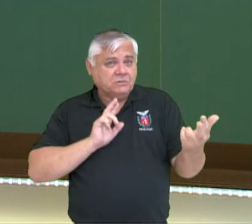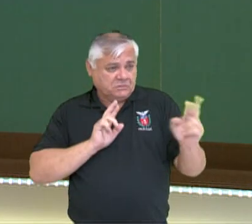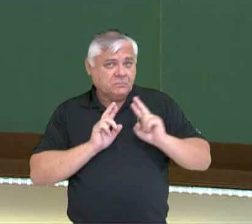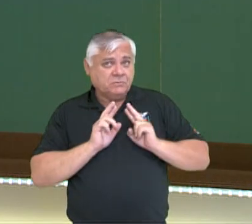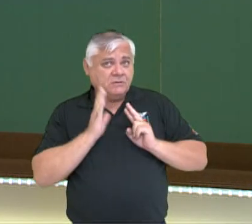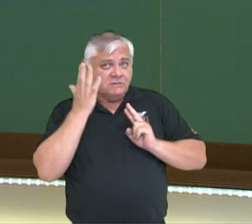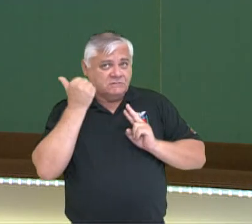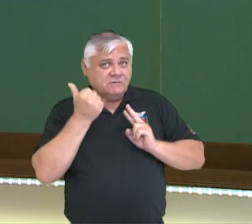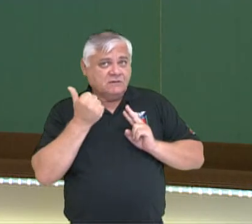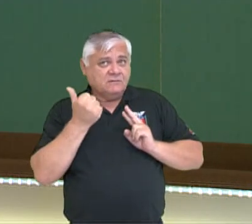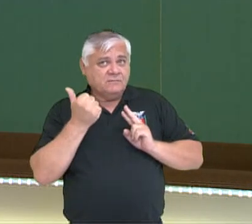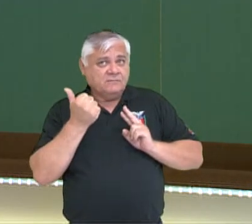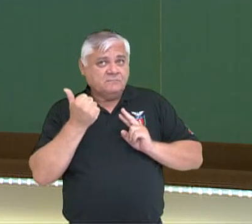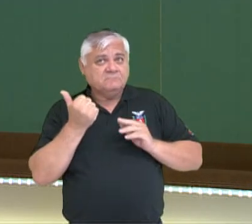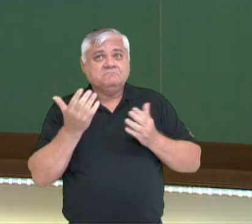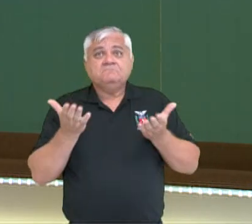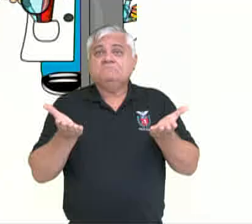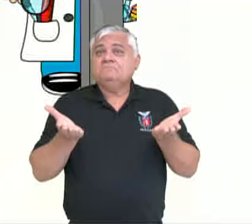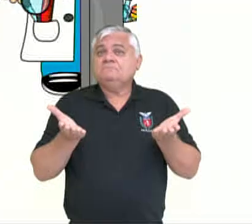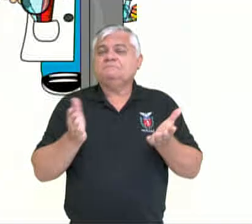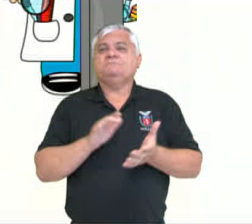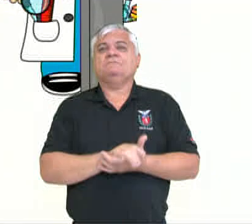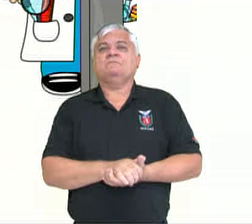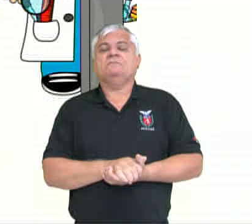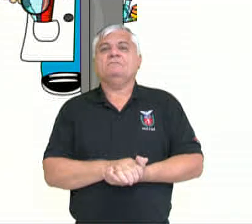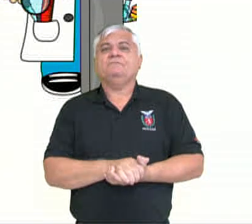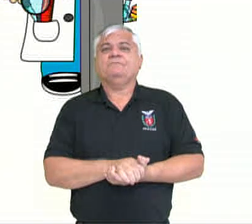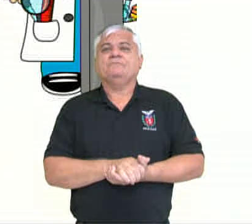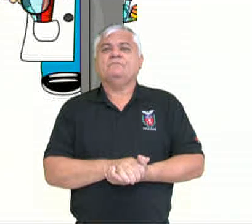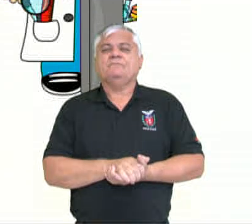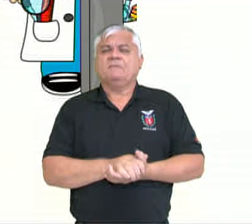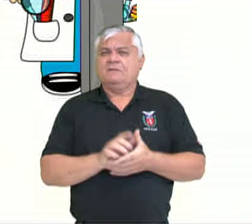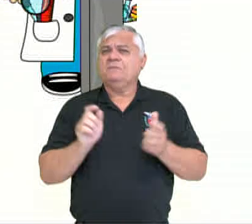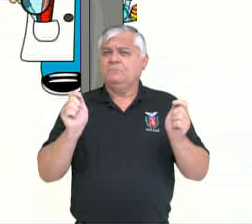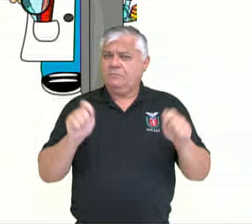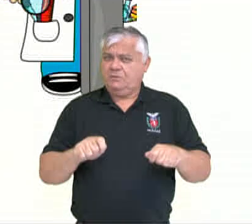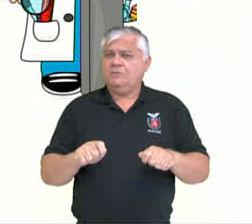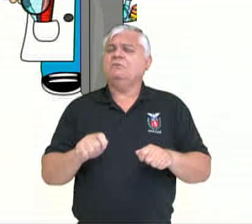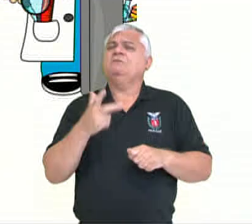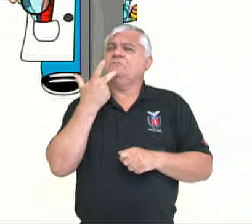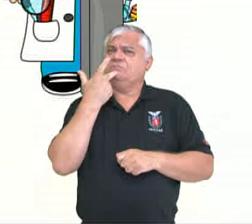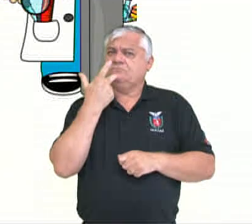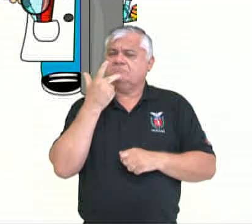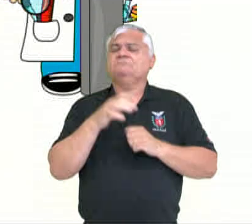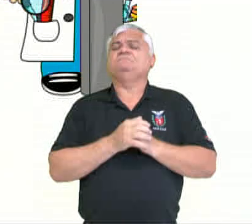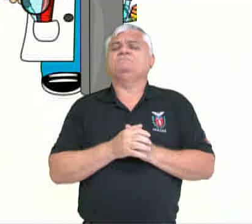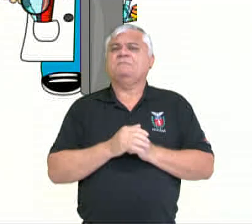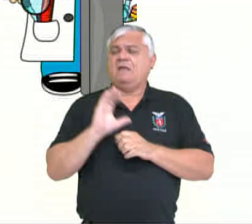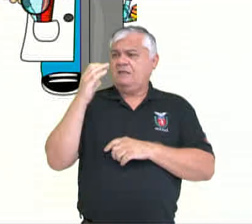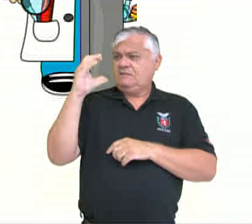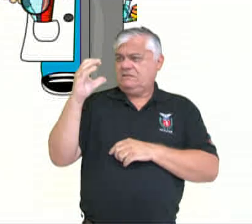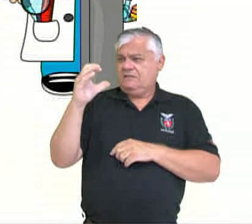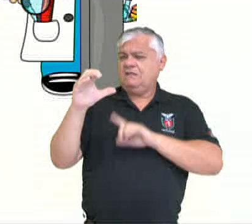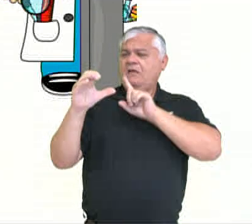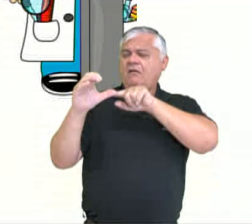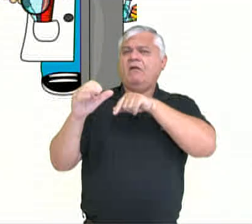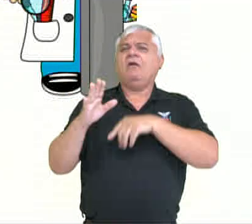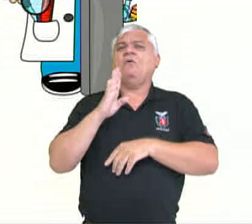responder essas questões aqui? É possível dizer que ciência é um tipo de